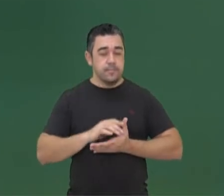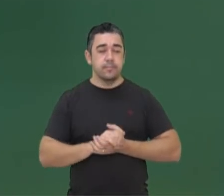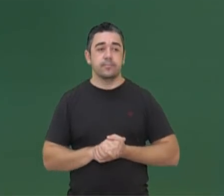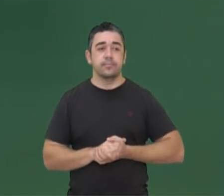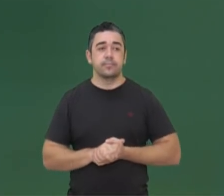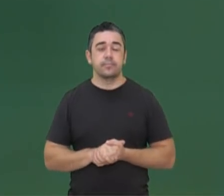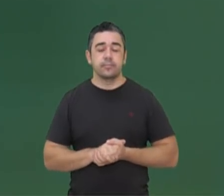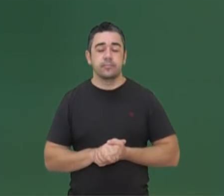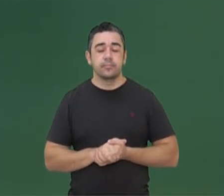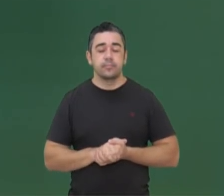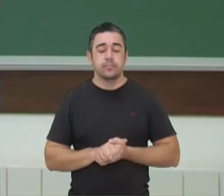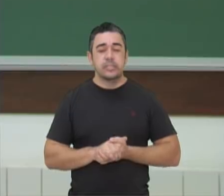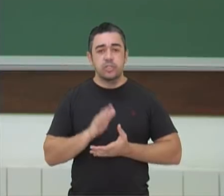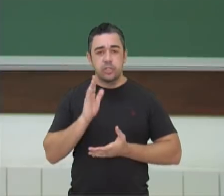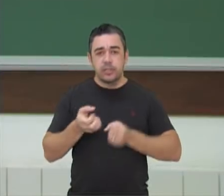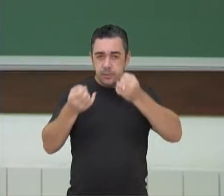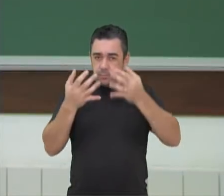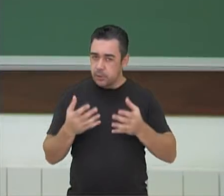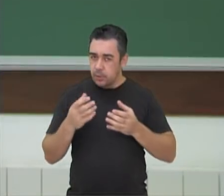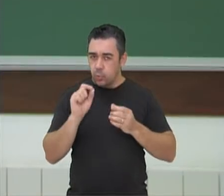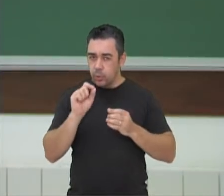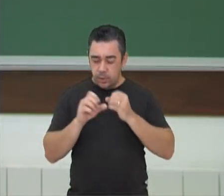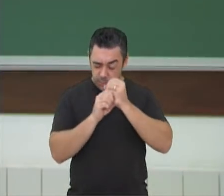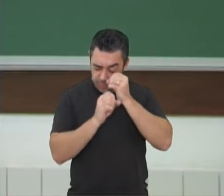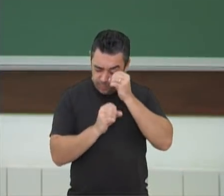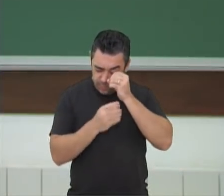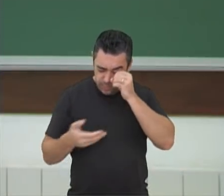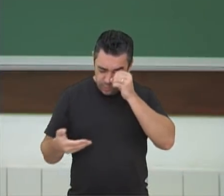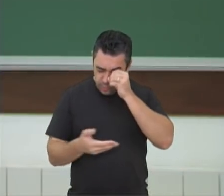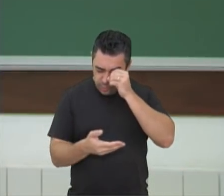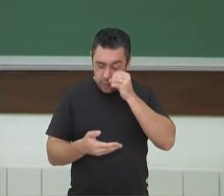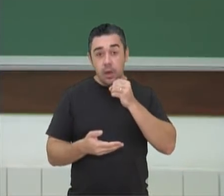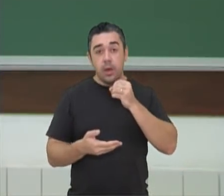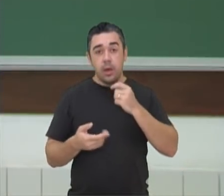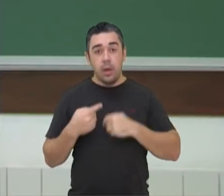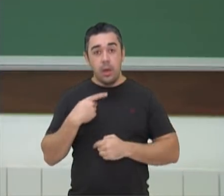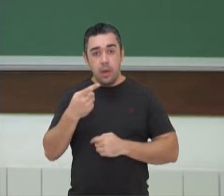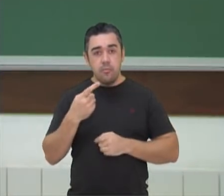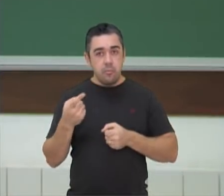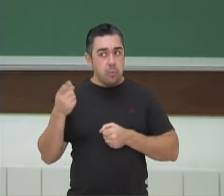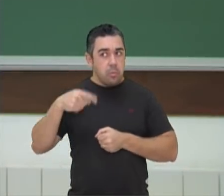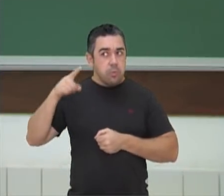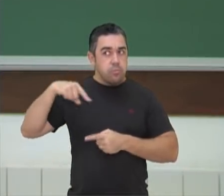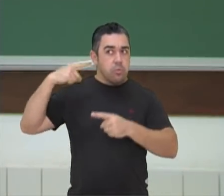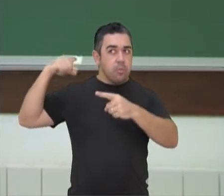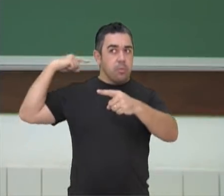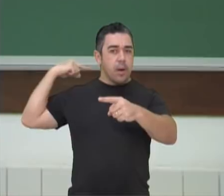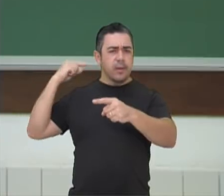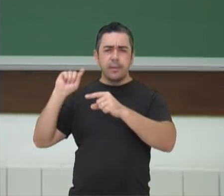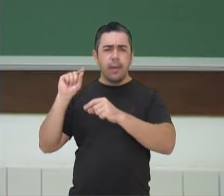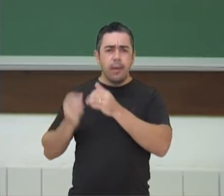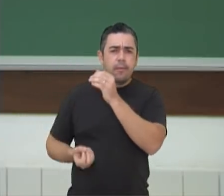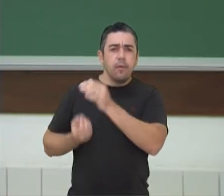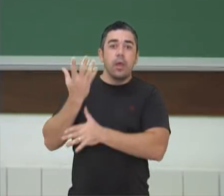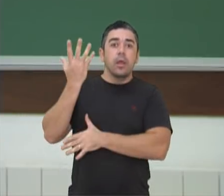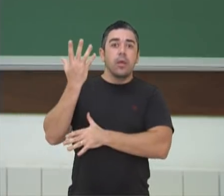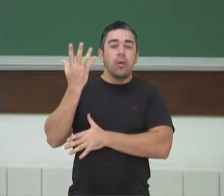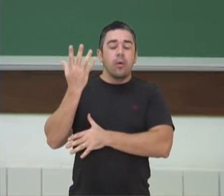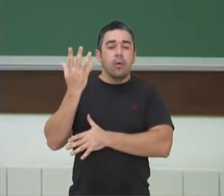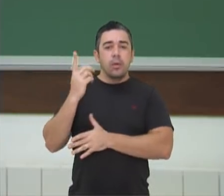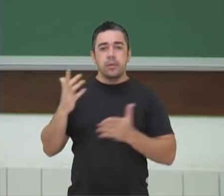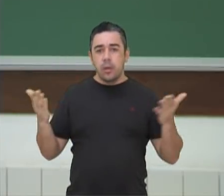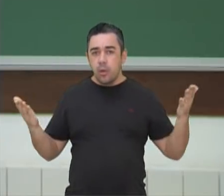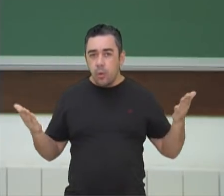hoje. Já que a gente está falando de microscópio, vamos voltar no tempo e conhecer quem inventou esse instrumento tão importante que a gente está